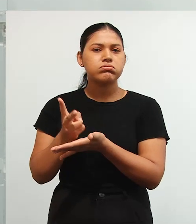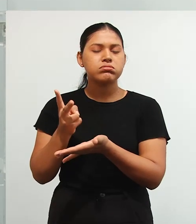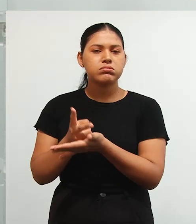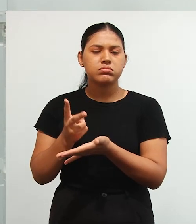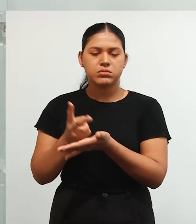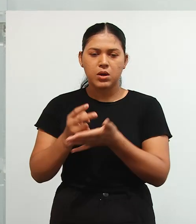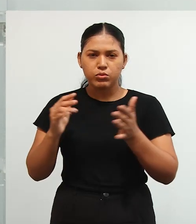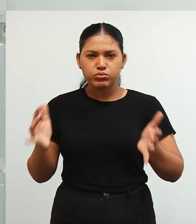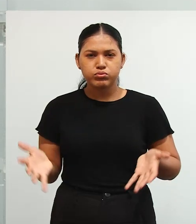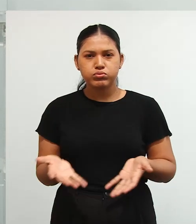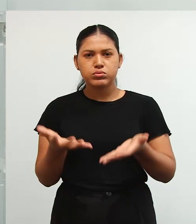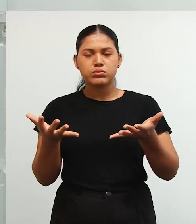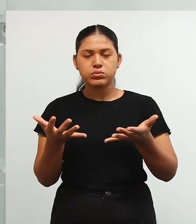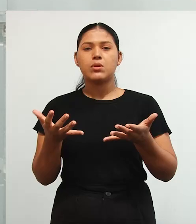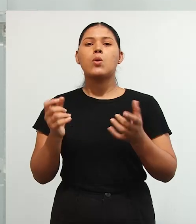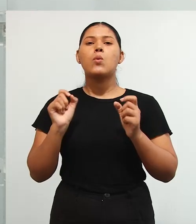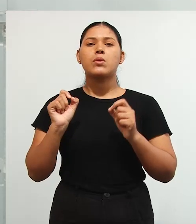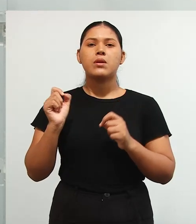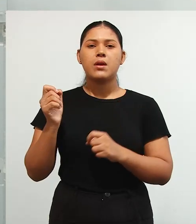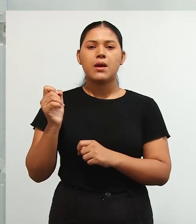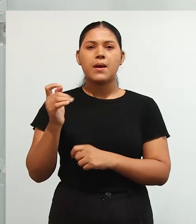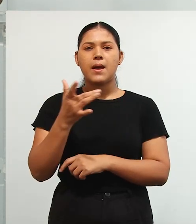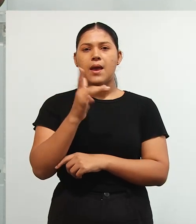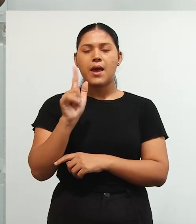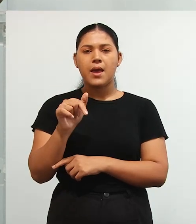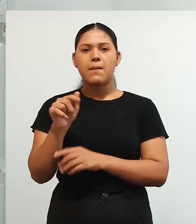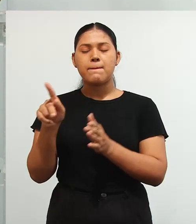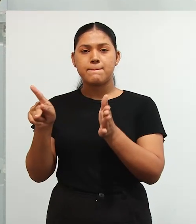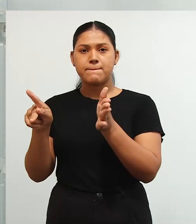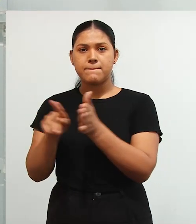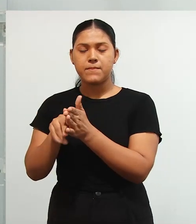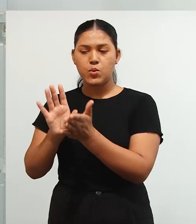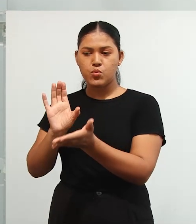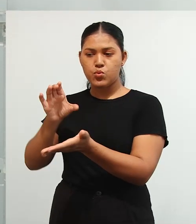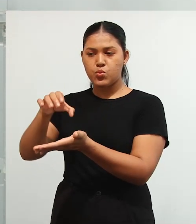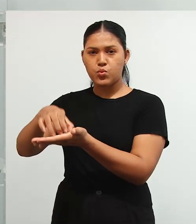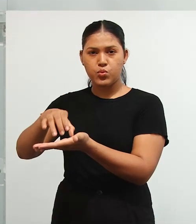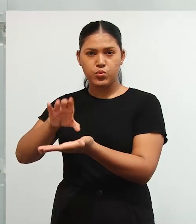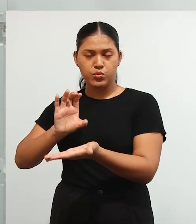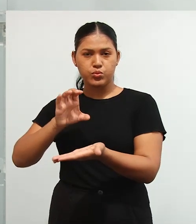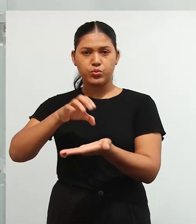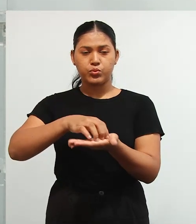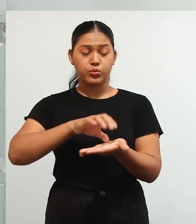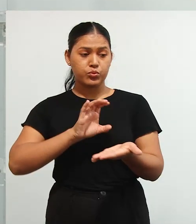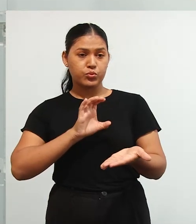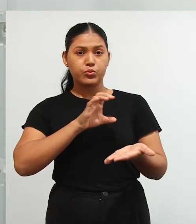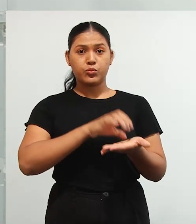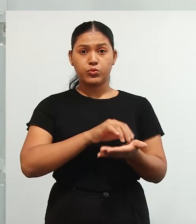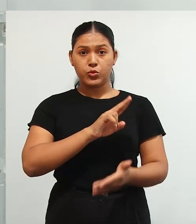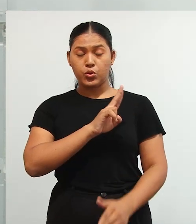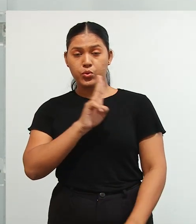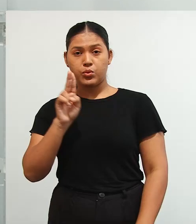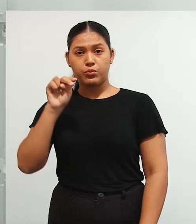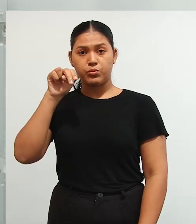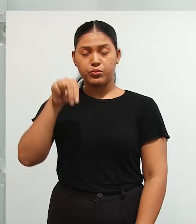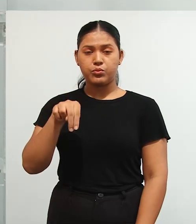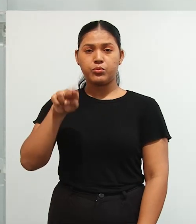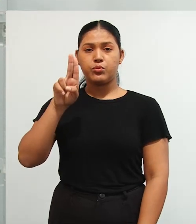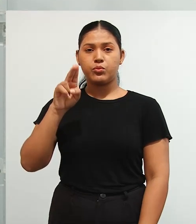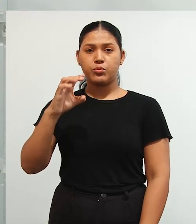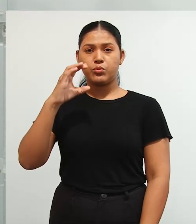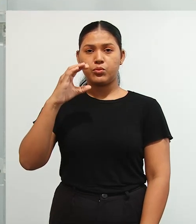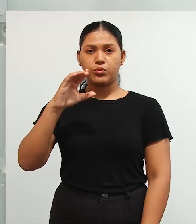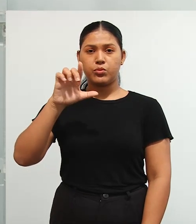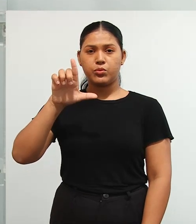Lei 10.639 são os núcleos de estudos afro-brasileiros e indígenas. De um modo